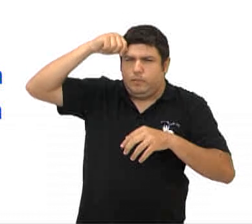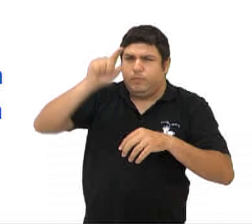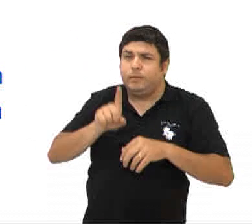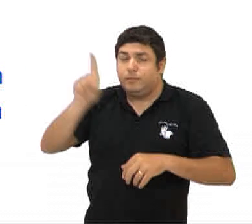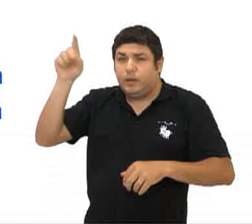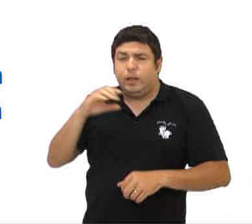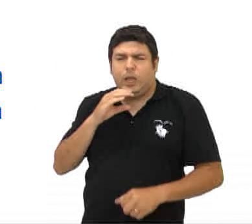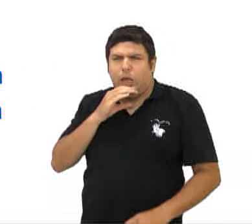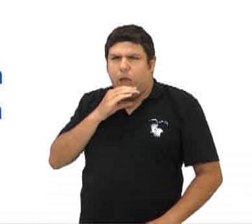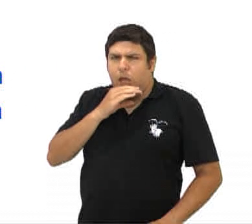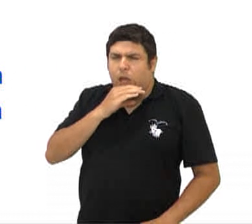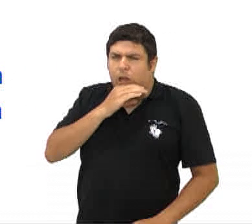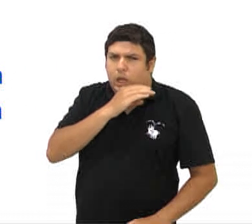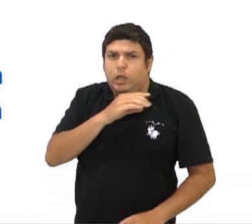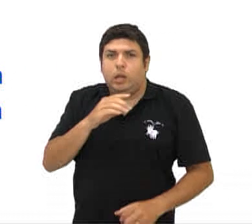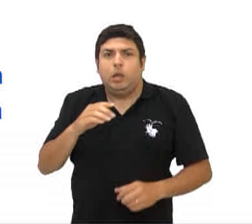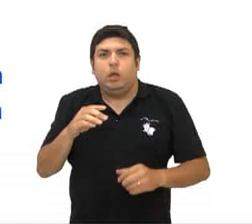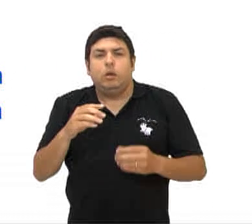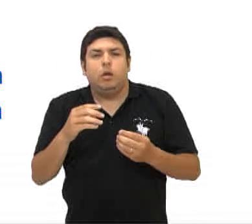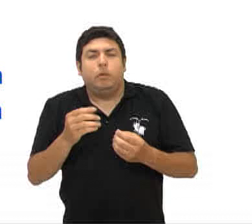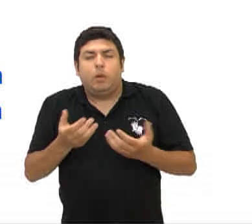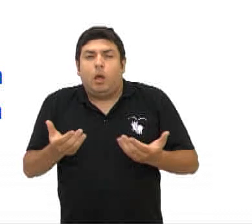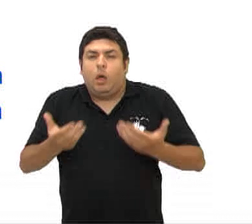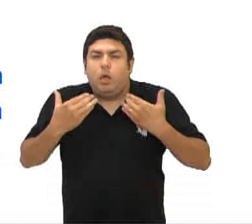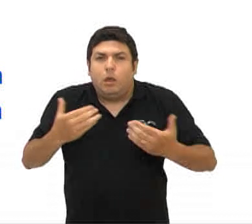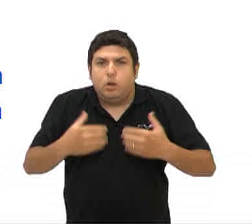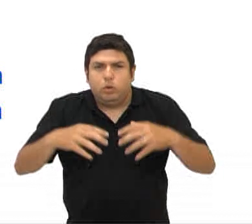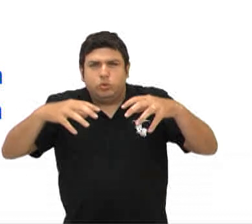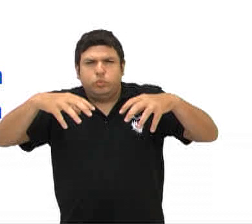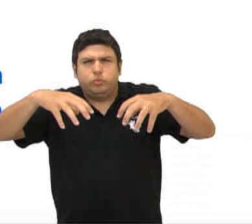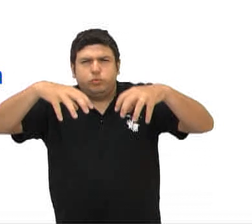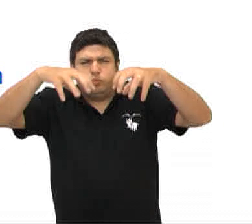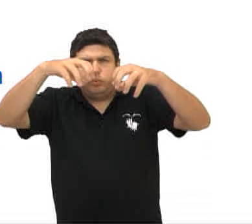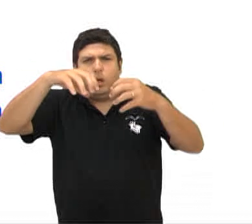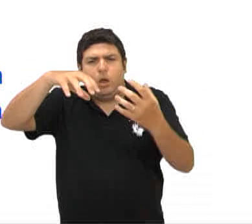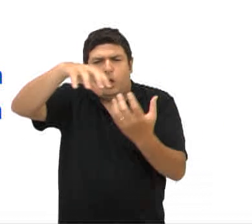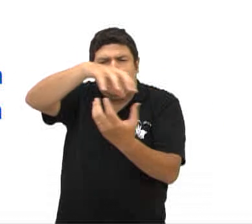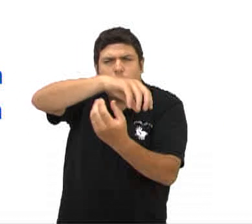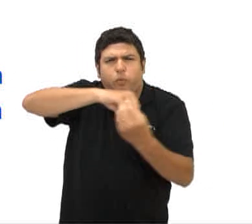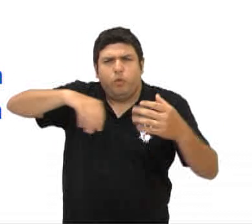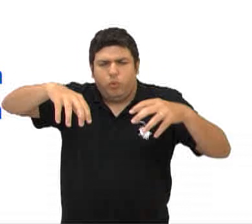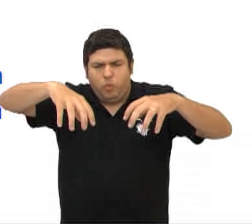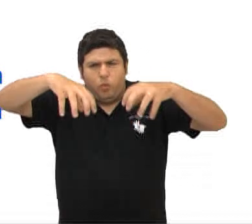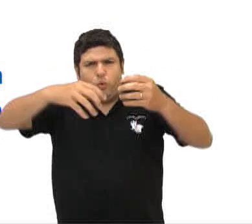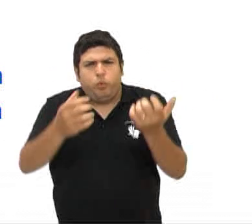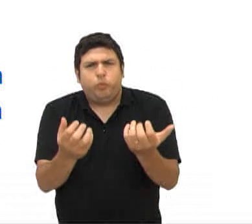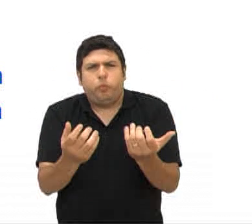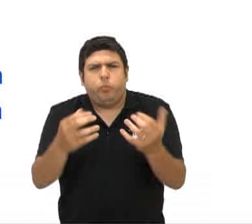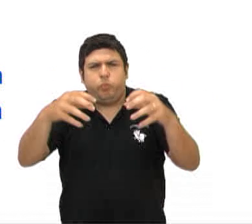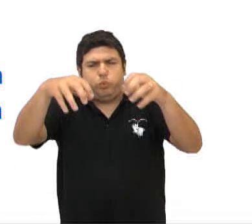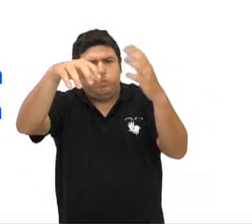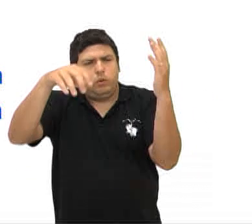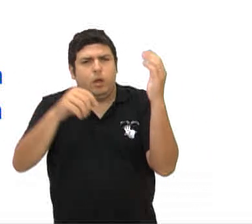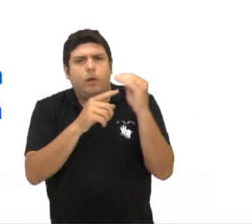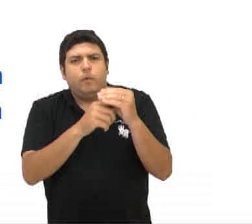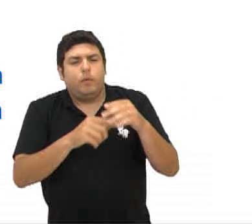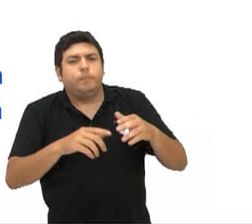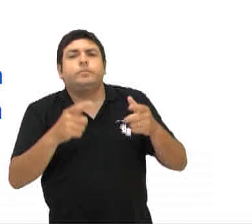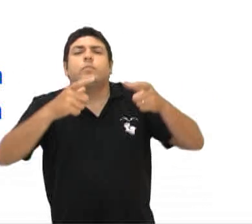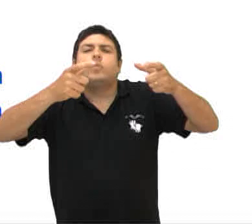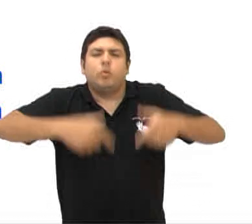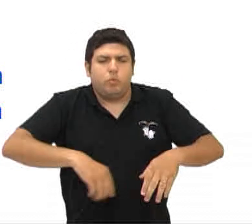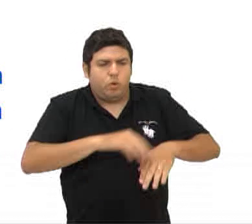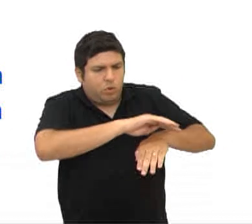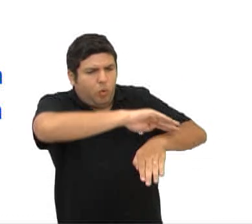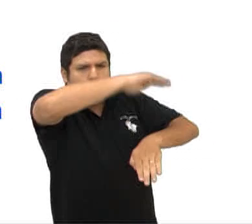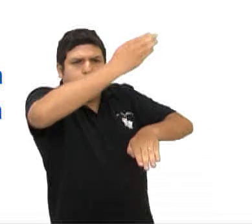Então, novamente, ela evapora, formando novas nuvens. Essas nuvens vão novamente ser levadas pelo vento, até que elas vão bater aqui na Cordilheira dos